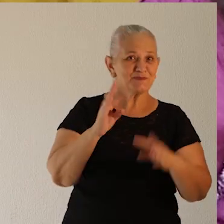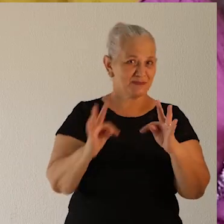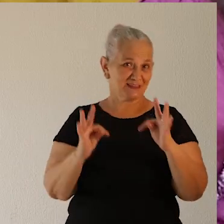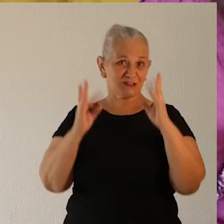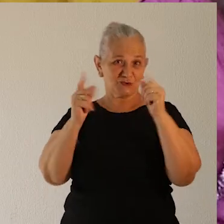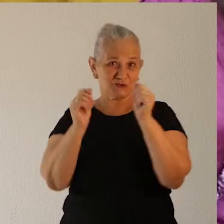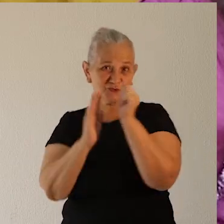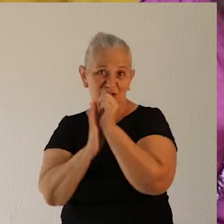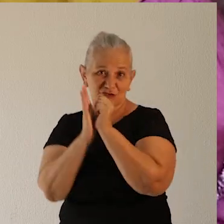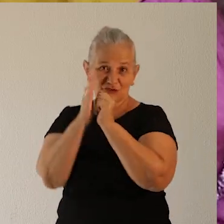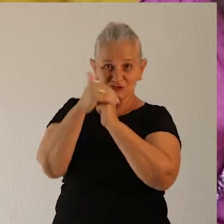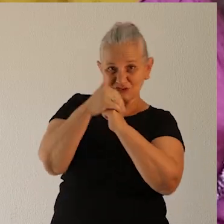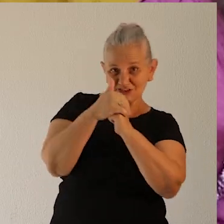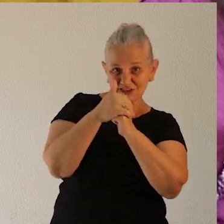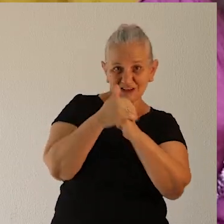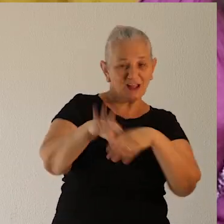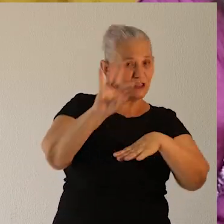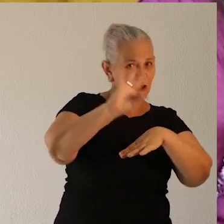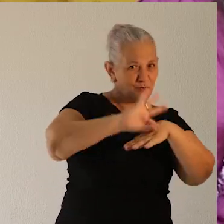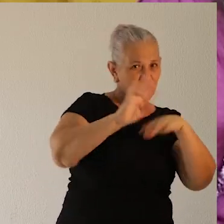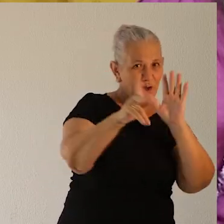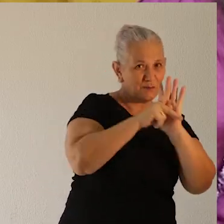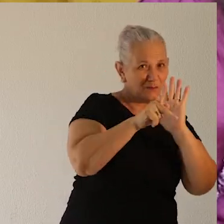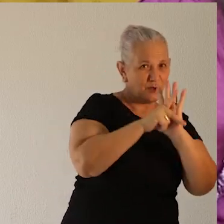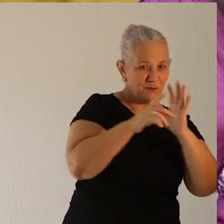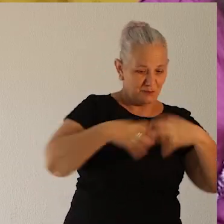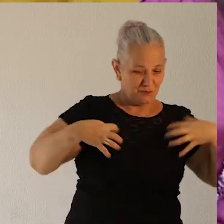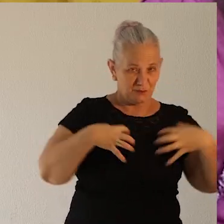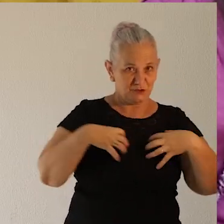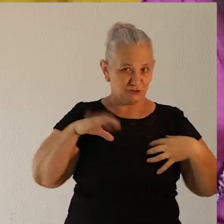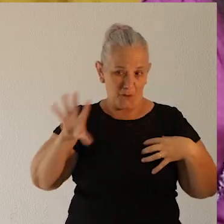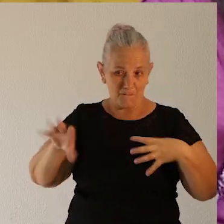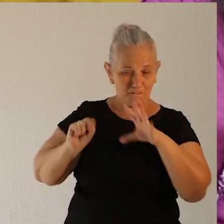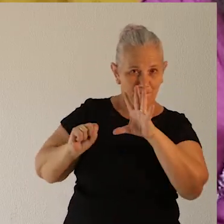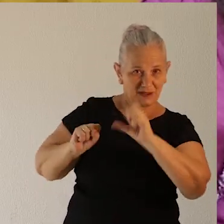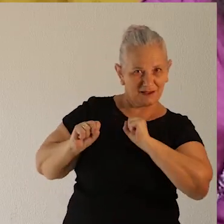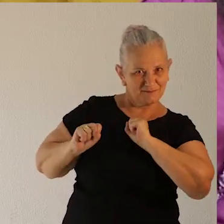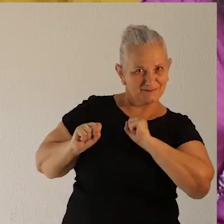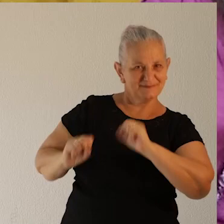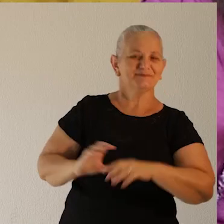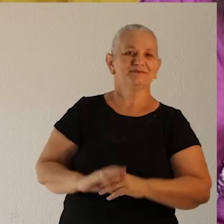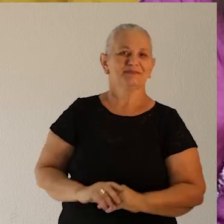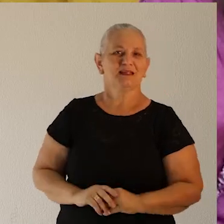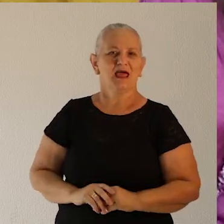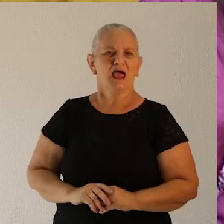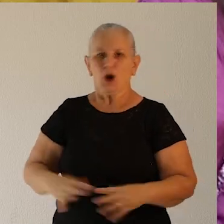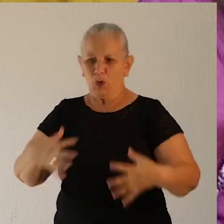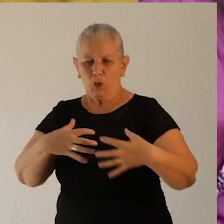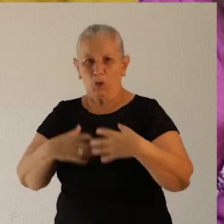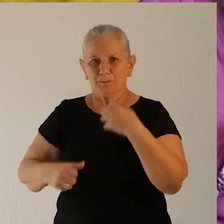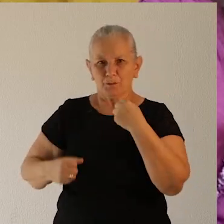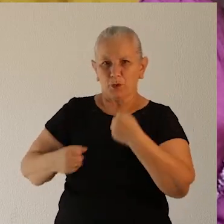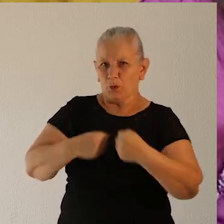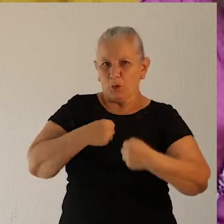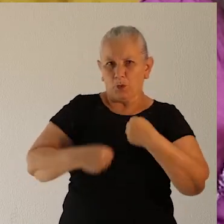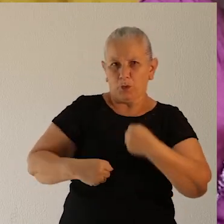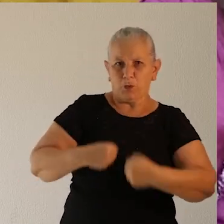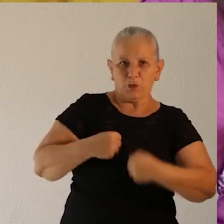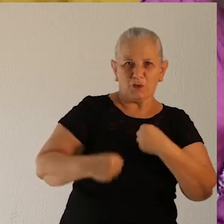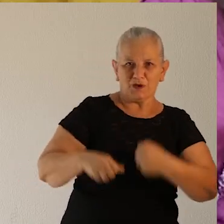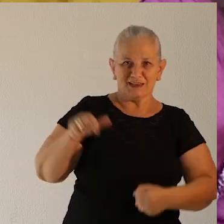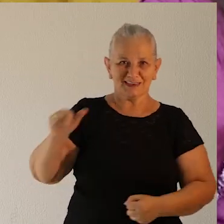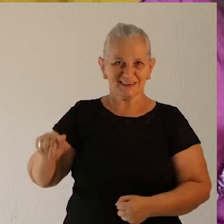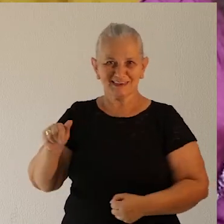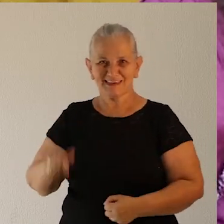se escondia na caverna pro bicho não pegar. Era um corre daqui,